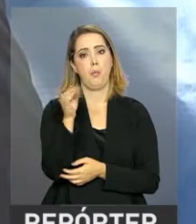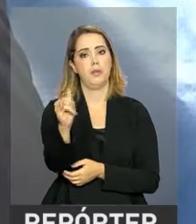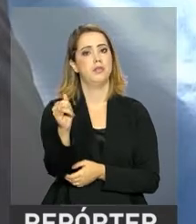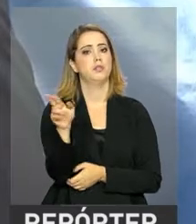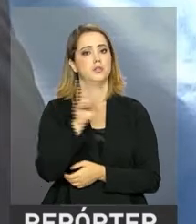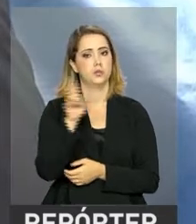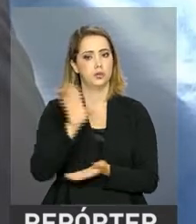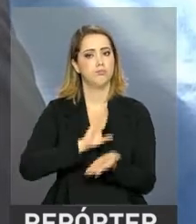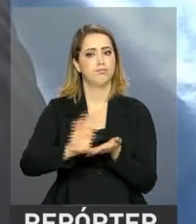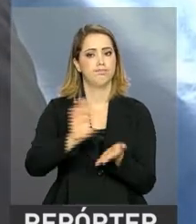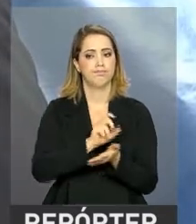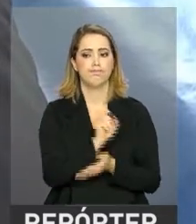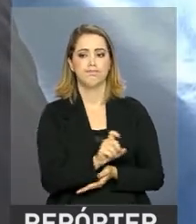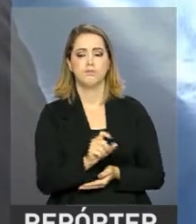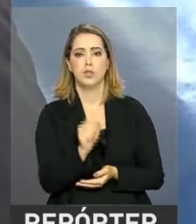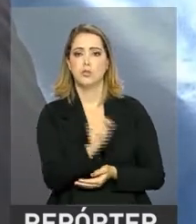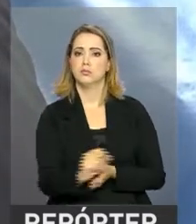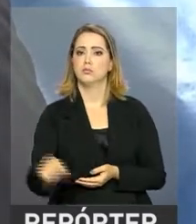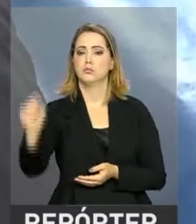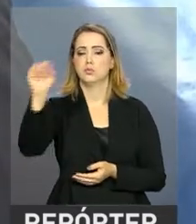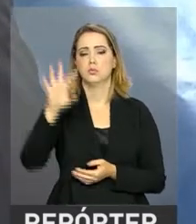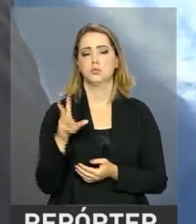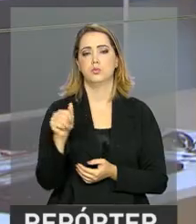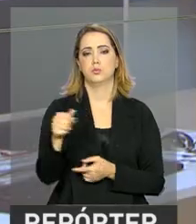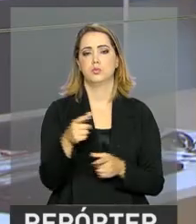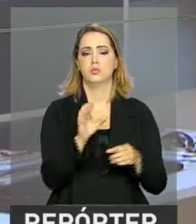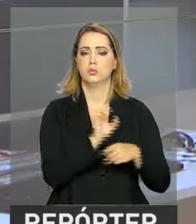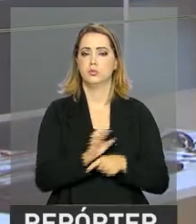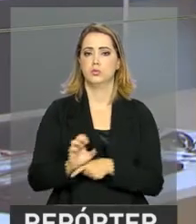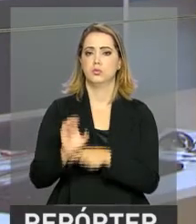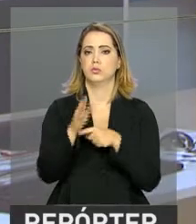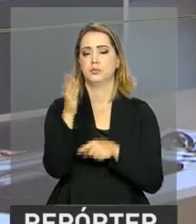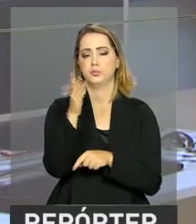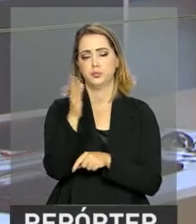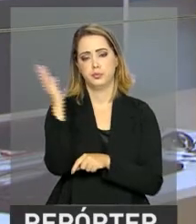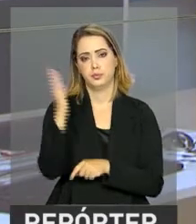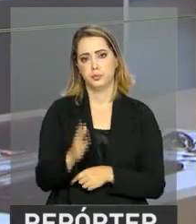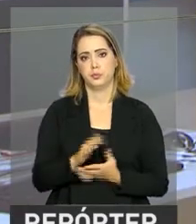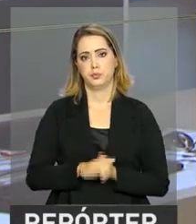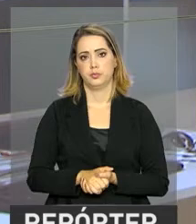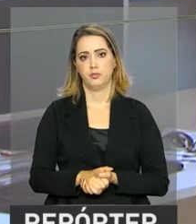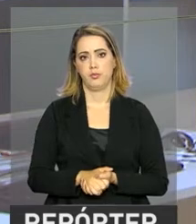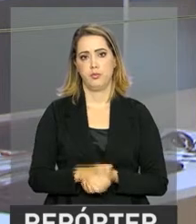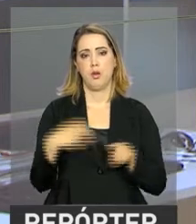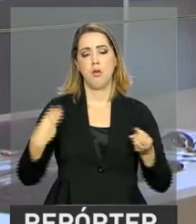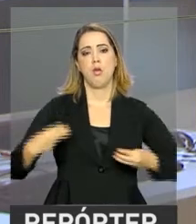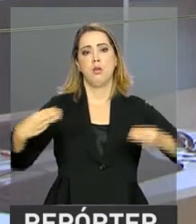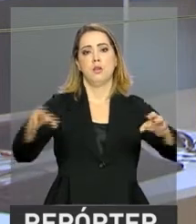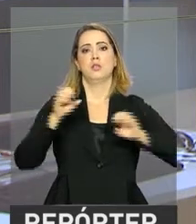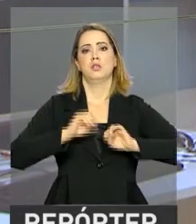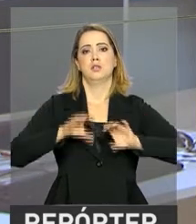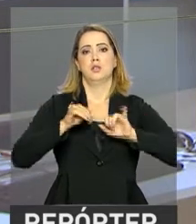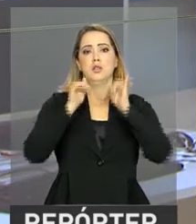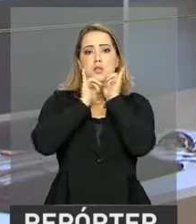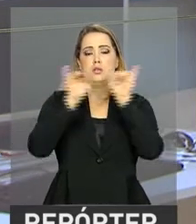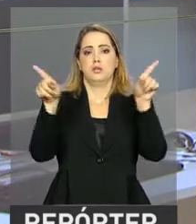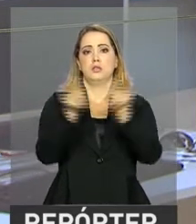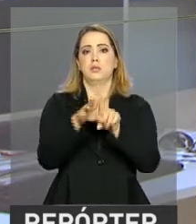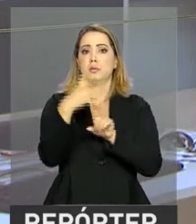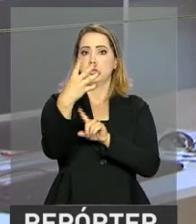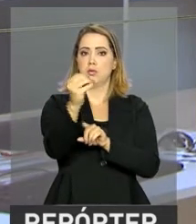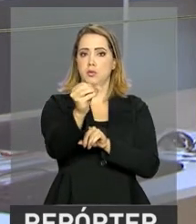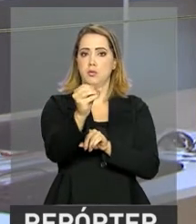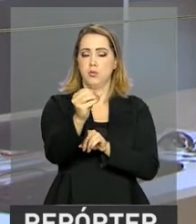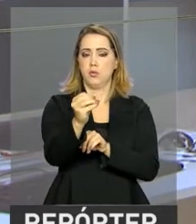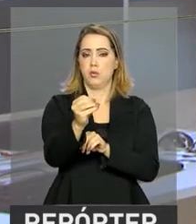foram distribuídos para os estados brasileiros. E o Ministério da Educação anunciou também a doação de 40